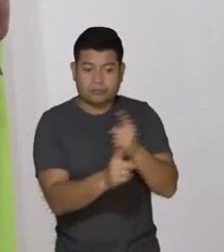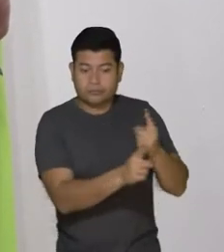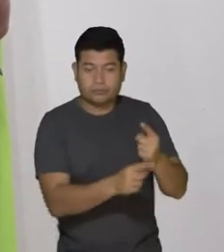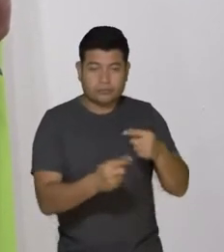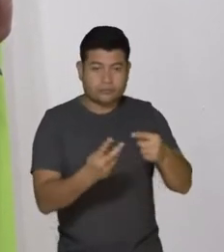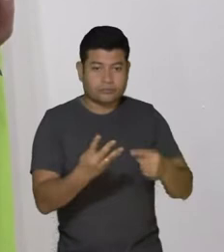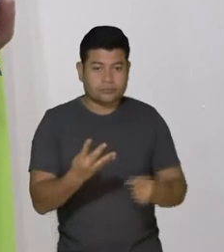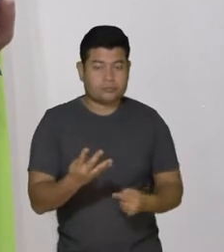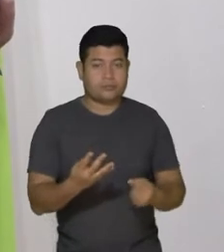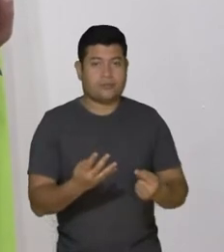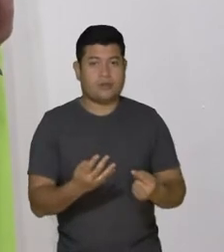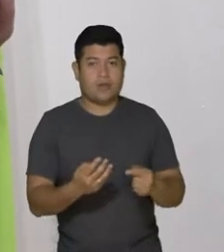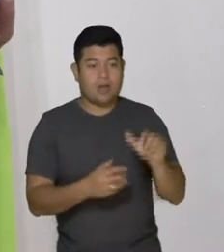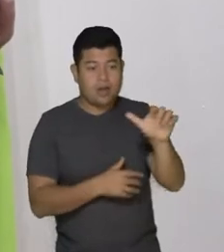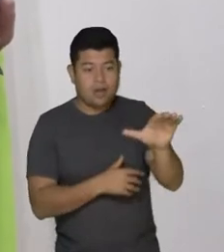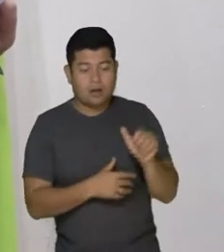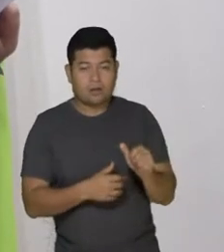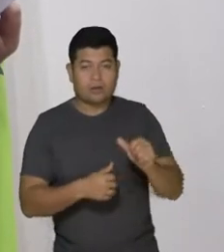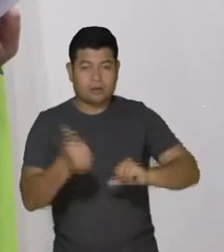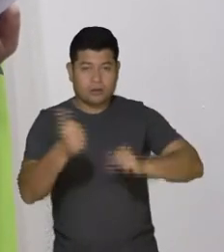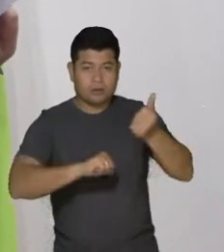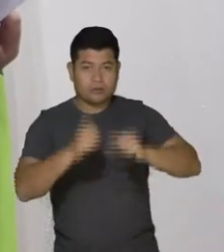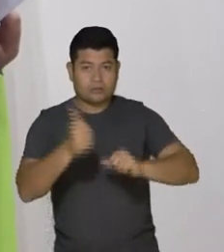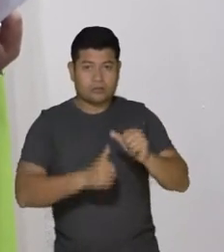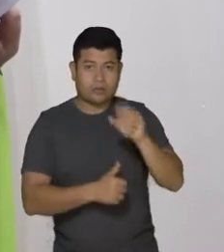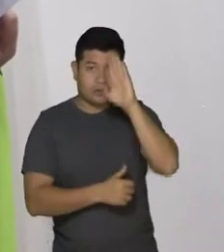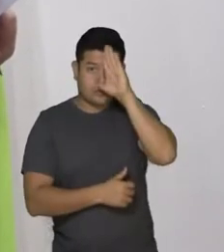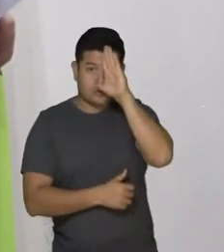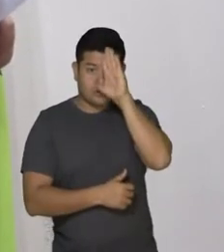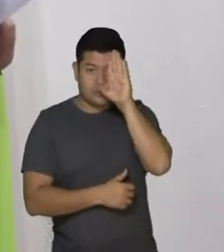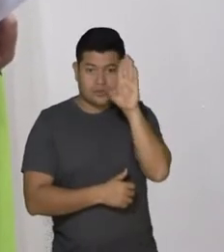ora analisadas foram direcionadas